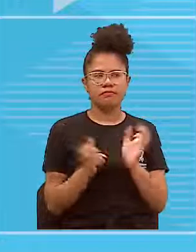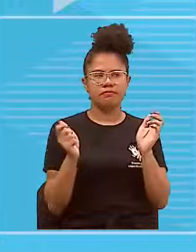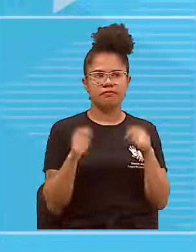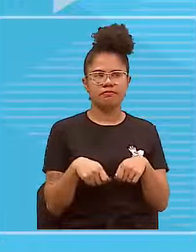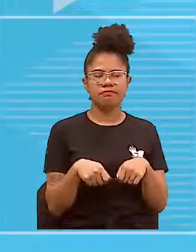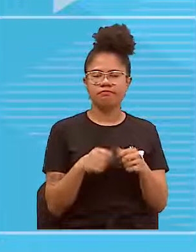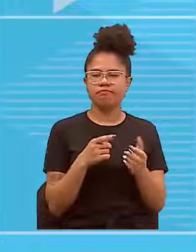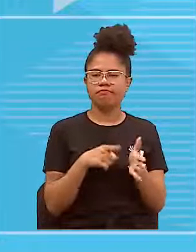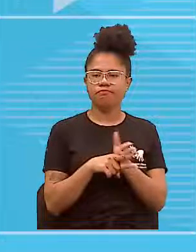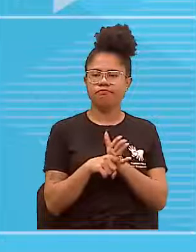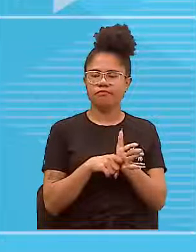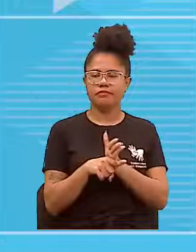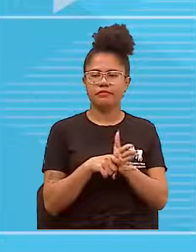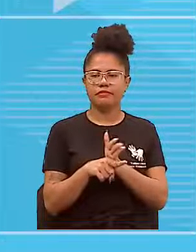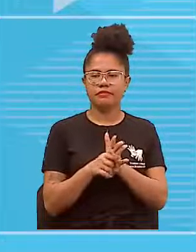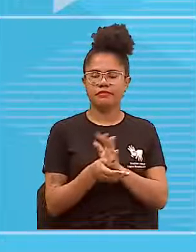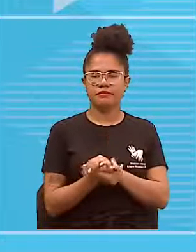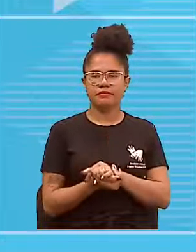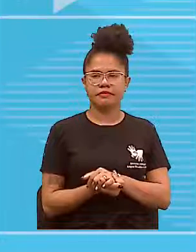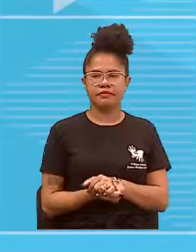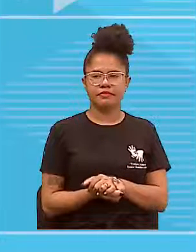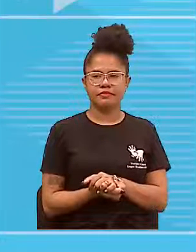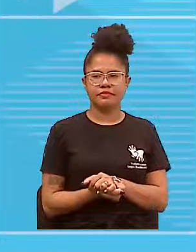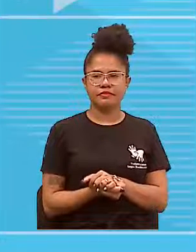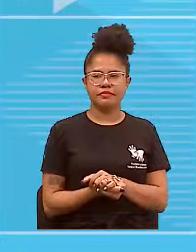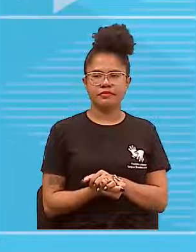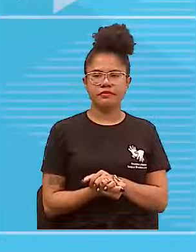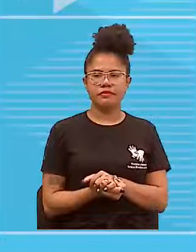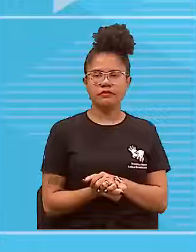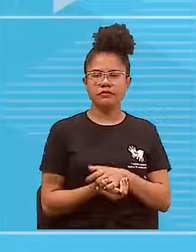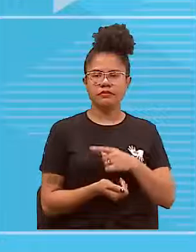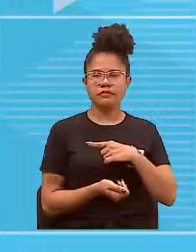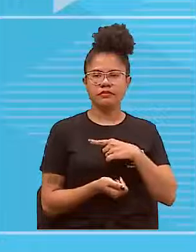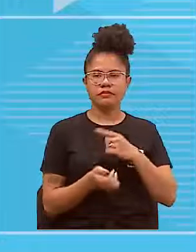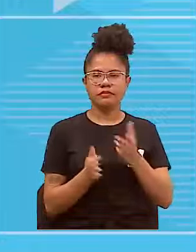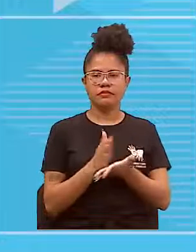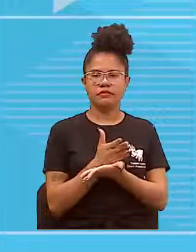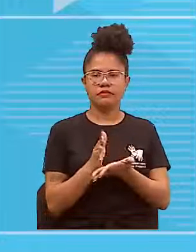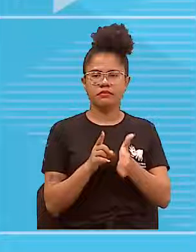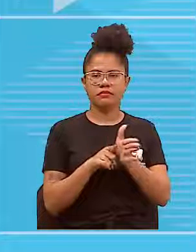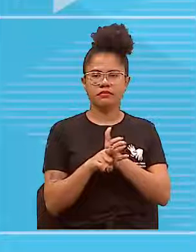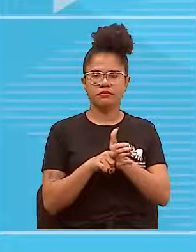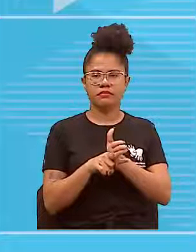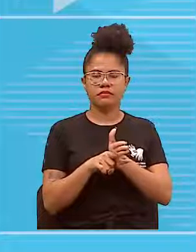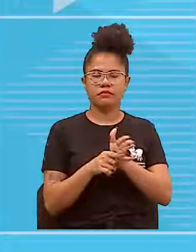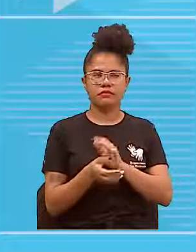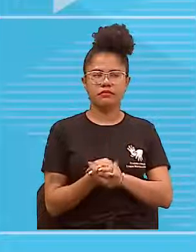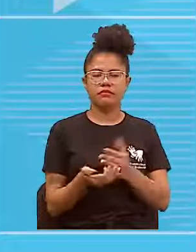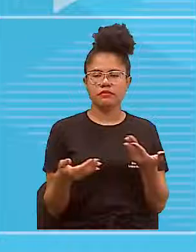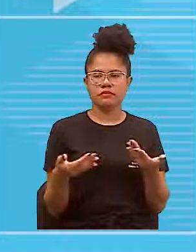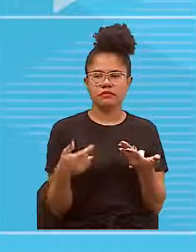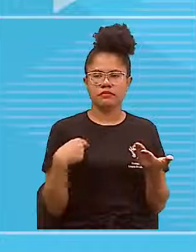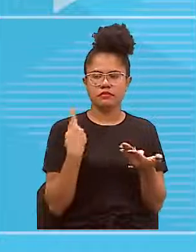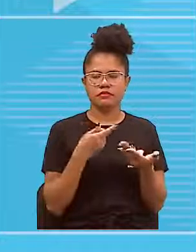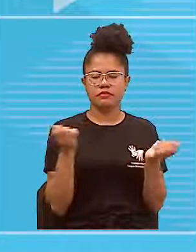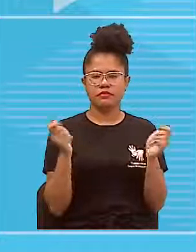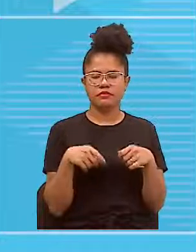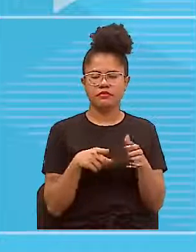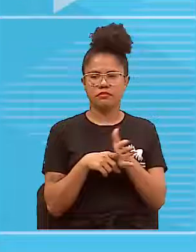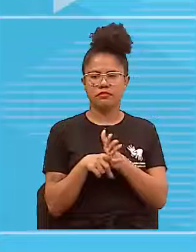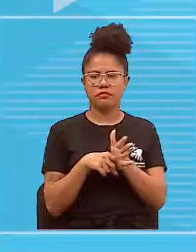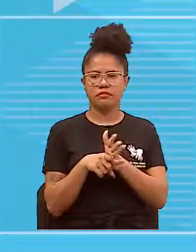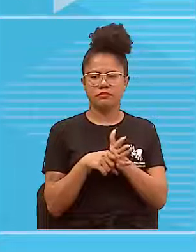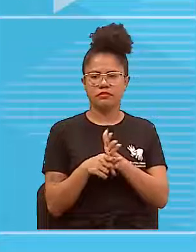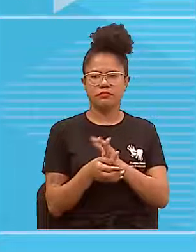sabia. Então, eu faço o levantamento de dados. Hoje em dia, a gente precisa de dados para tomar